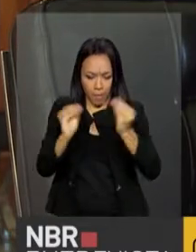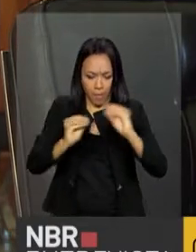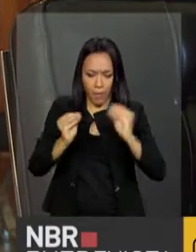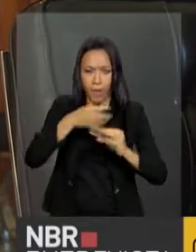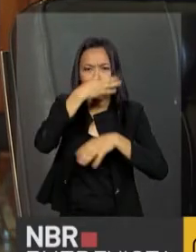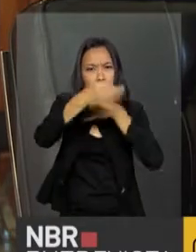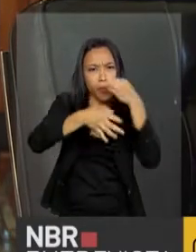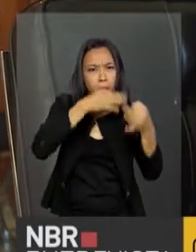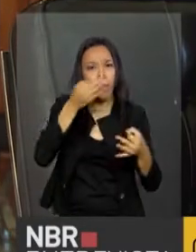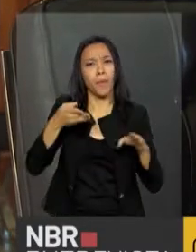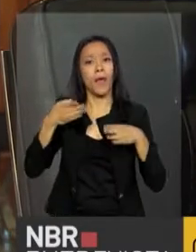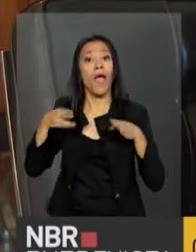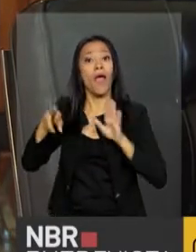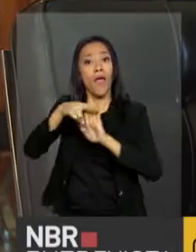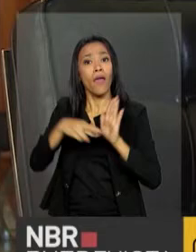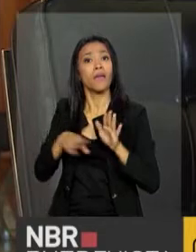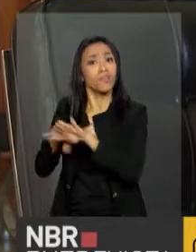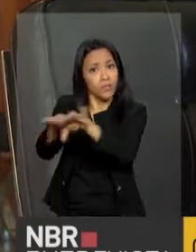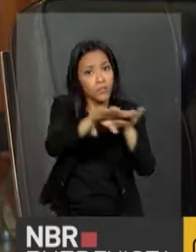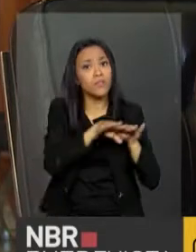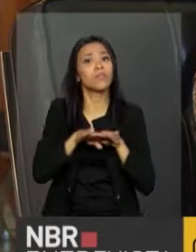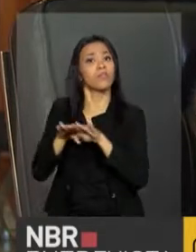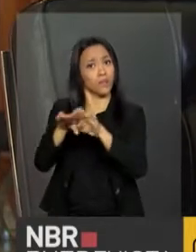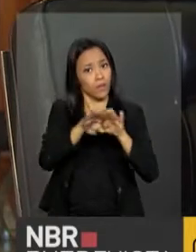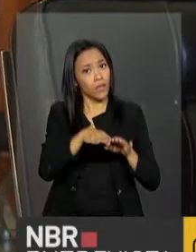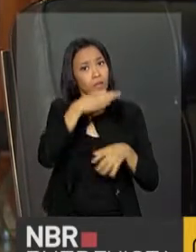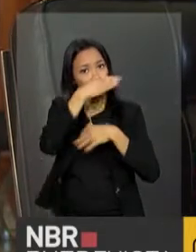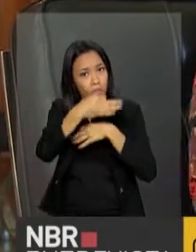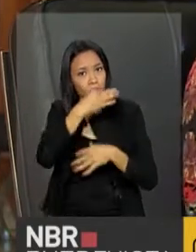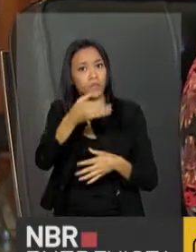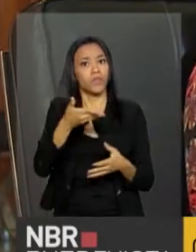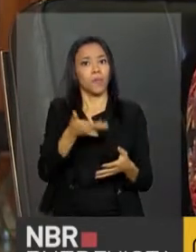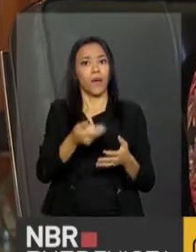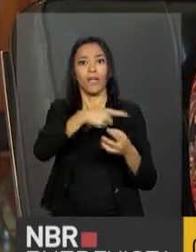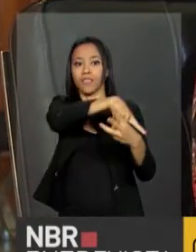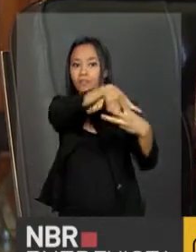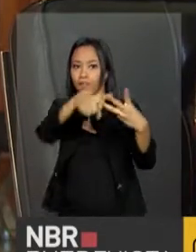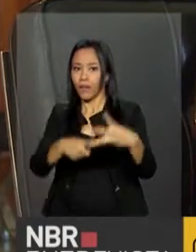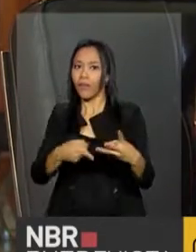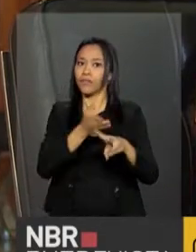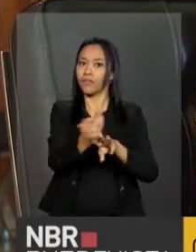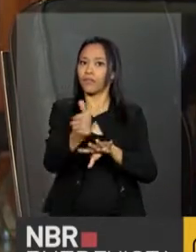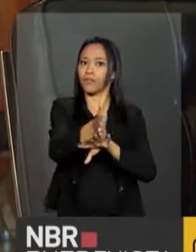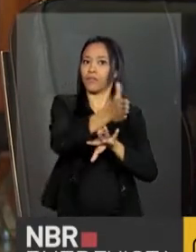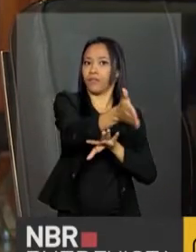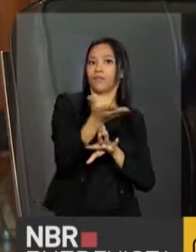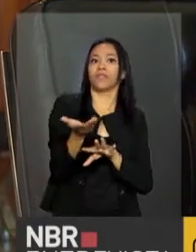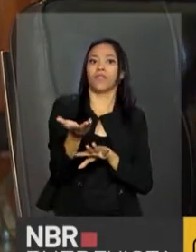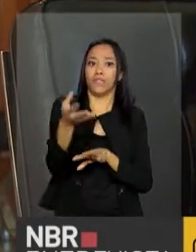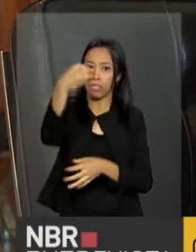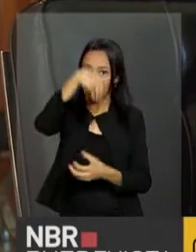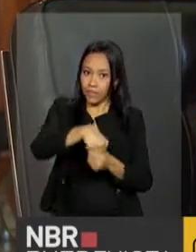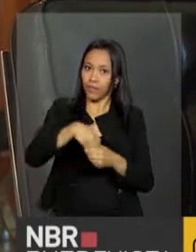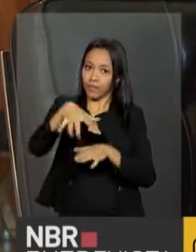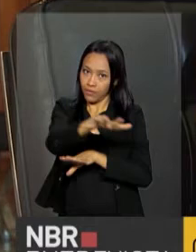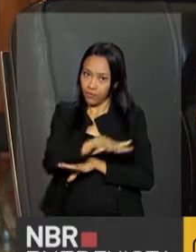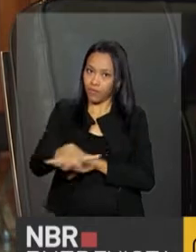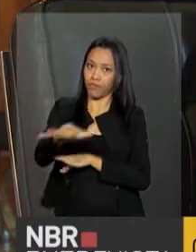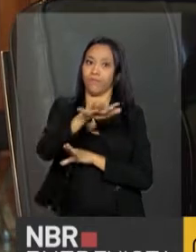sugestões, padrões, sugeriu padrões para as três modalidades no audiovisual.